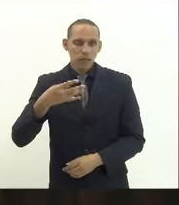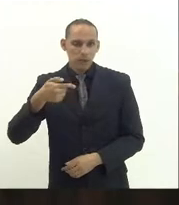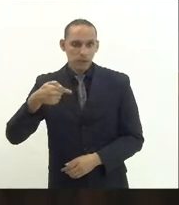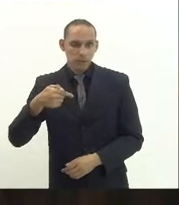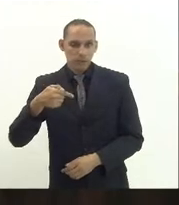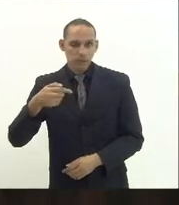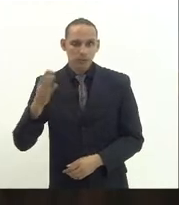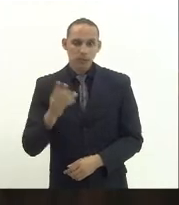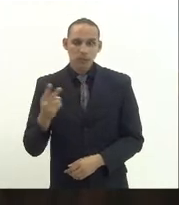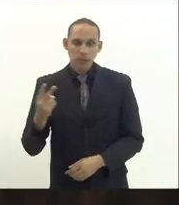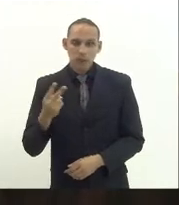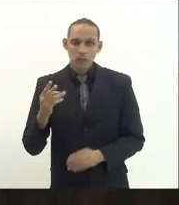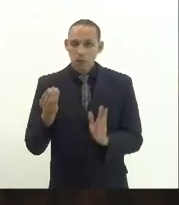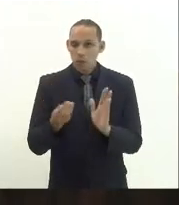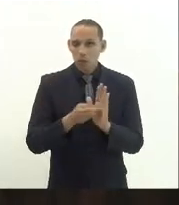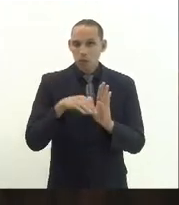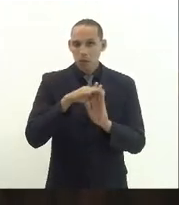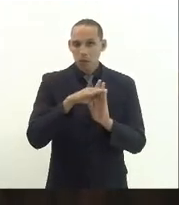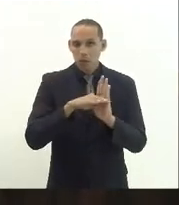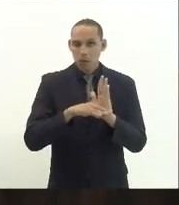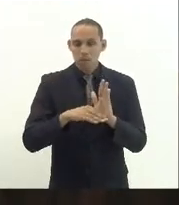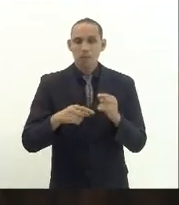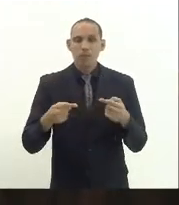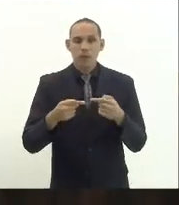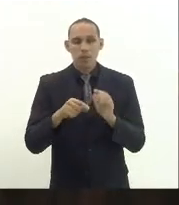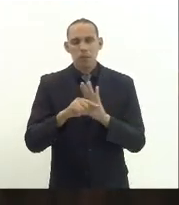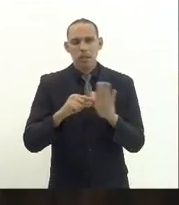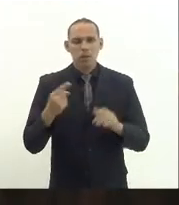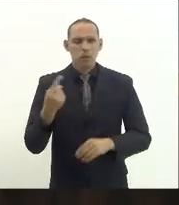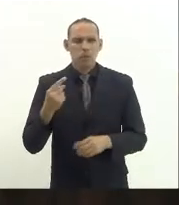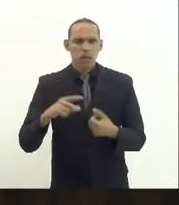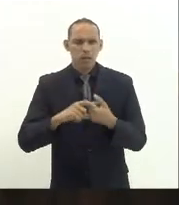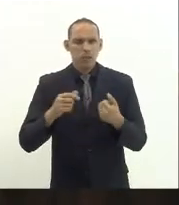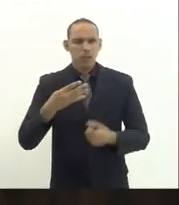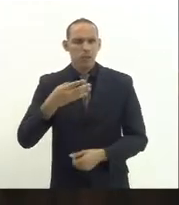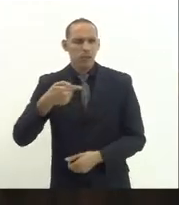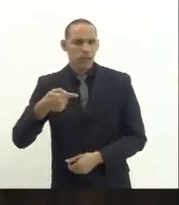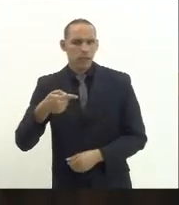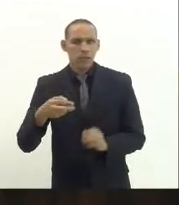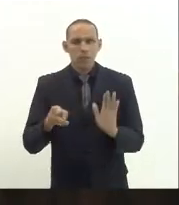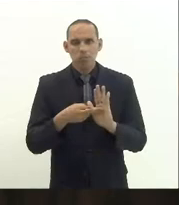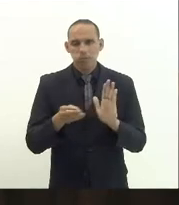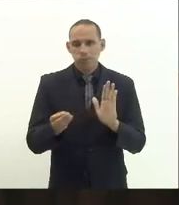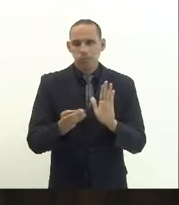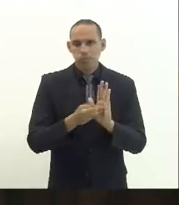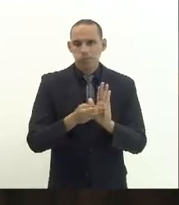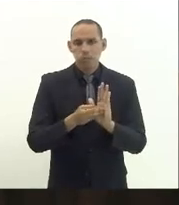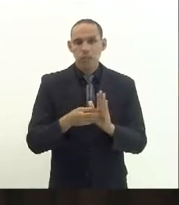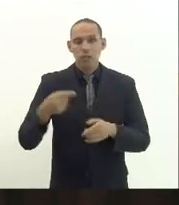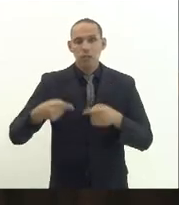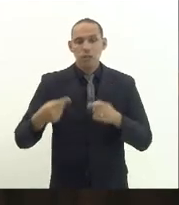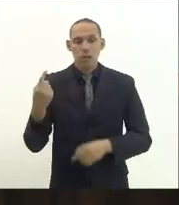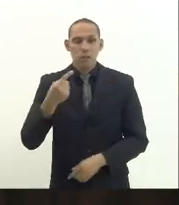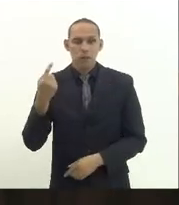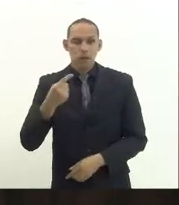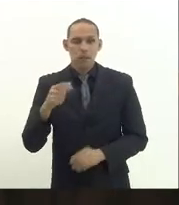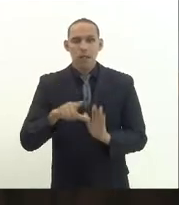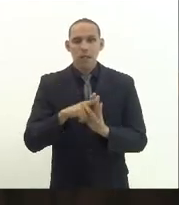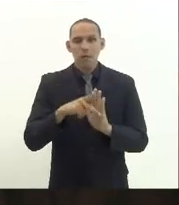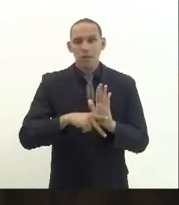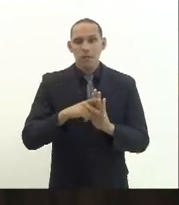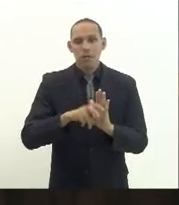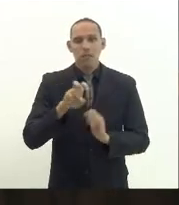publicação Cruz vai lá dentro do dia de acordo com o parágrafo primeiro do artigo 47 do Regimento Interno em tramitação ordinária em primeira discussão projeto de lei nº